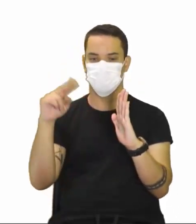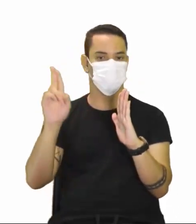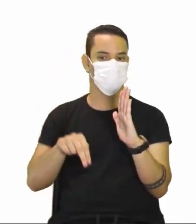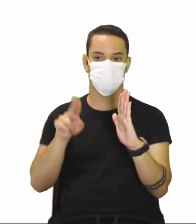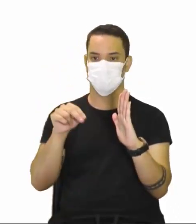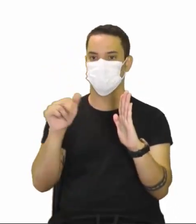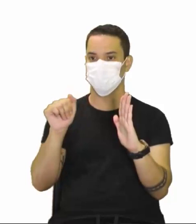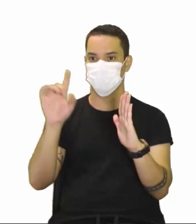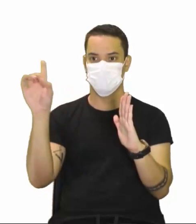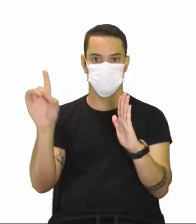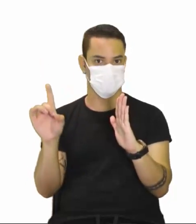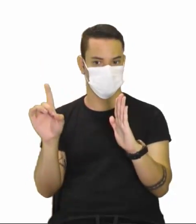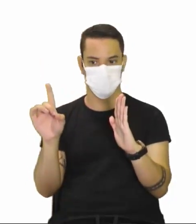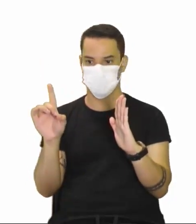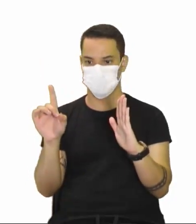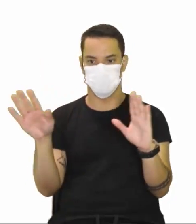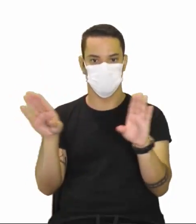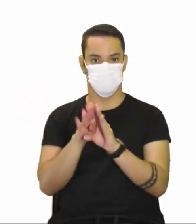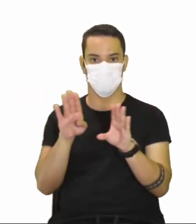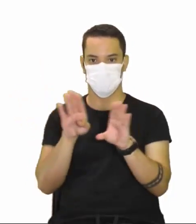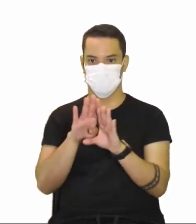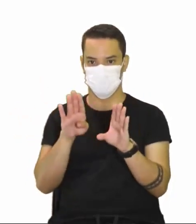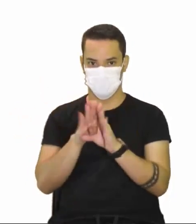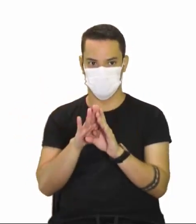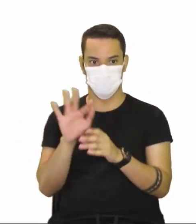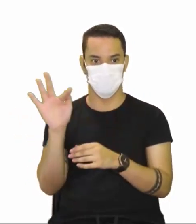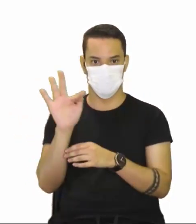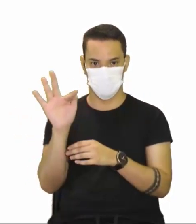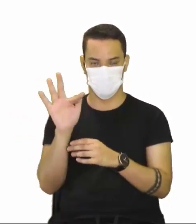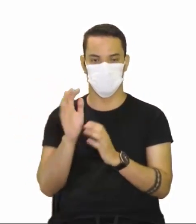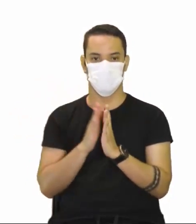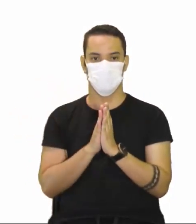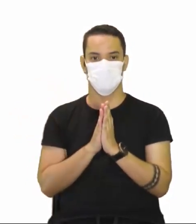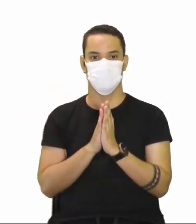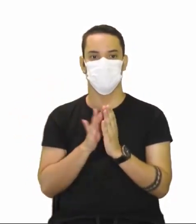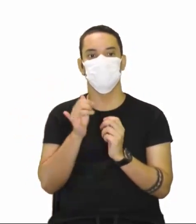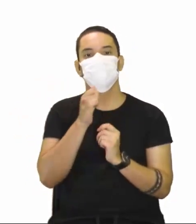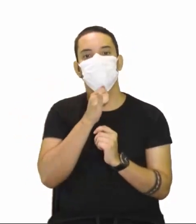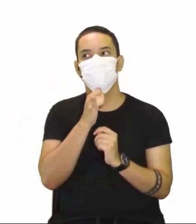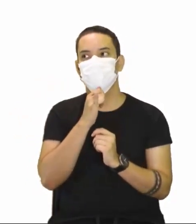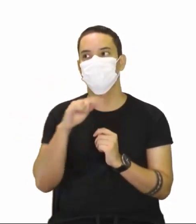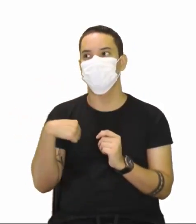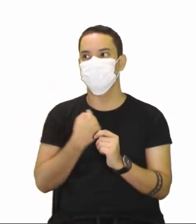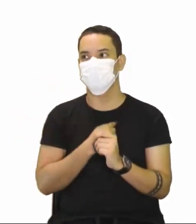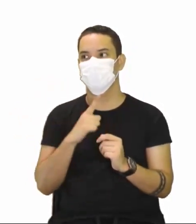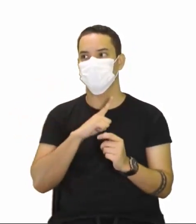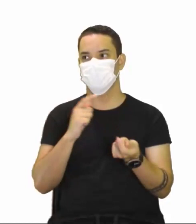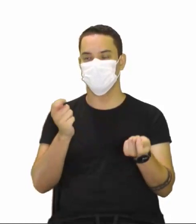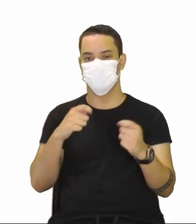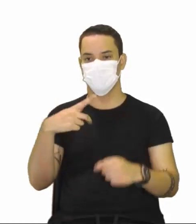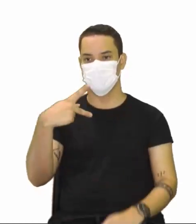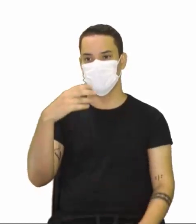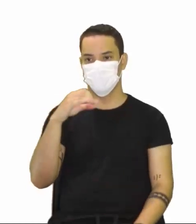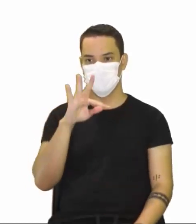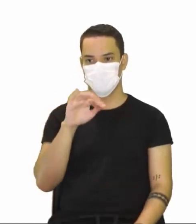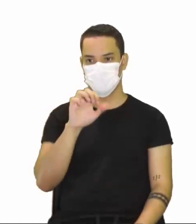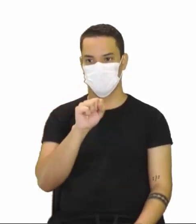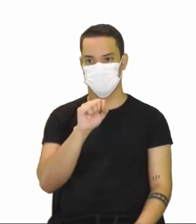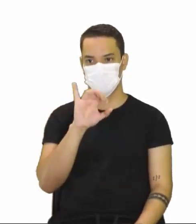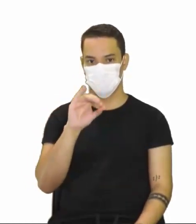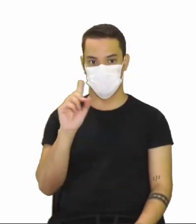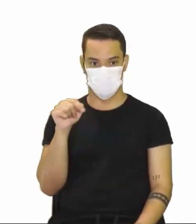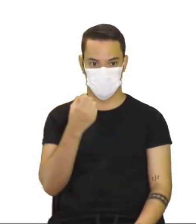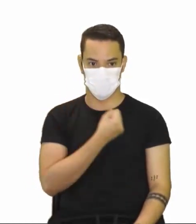Nunca subnível D, nem subnível F. Exemplos, nós temos aqui o potássio, o número atômico